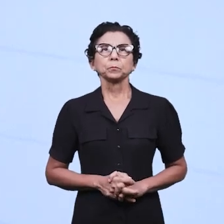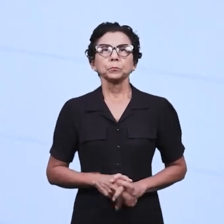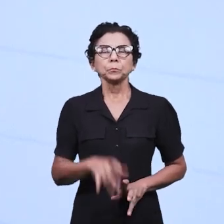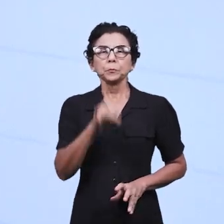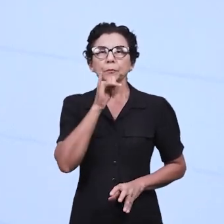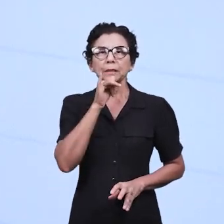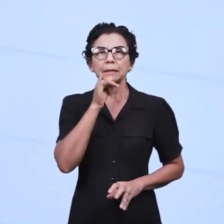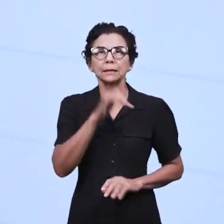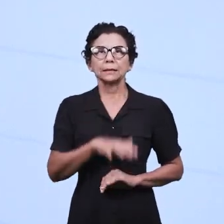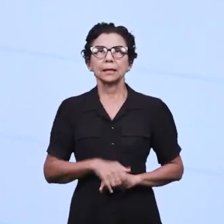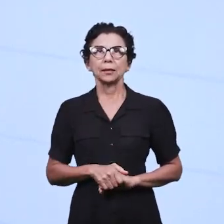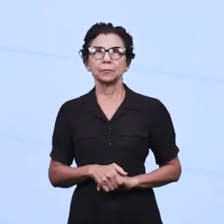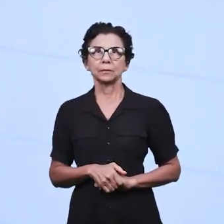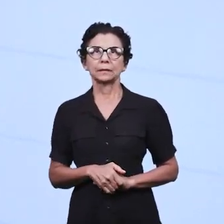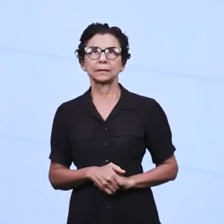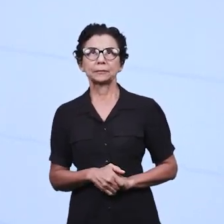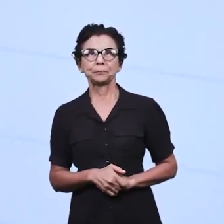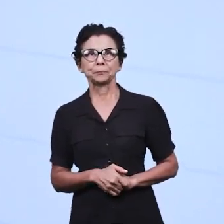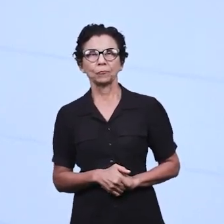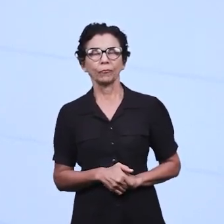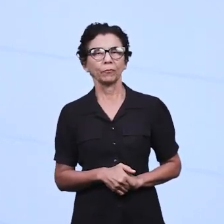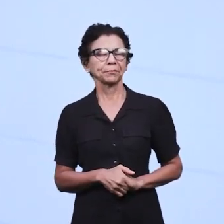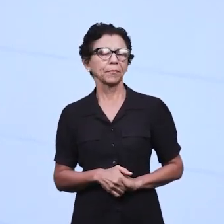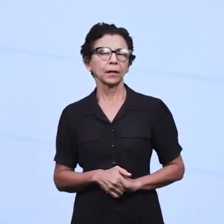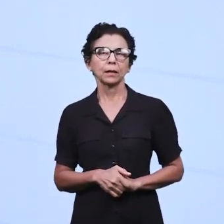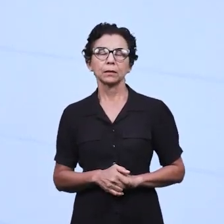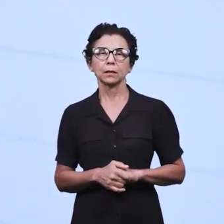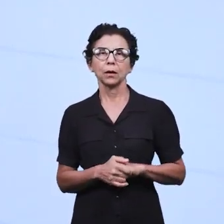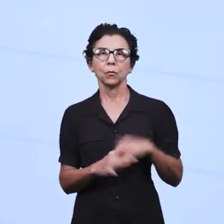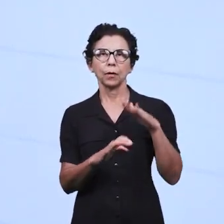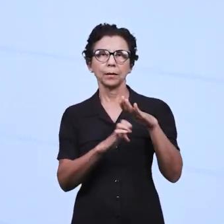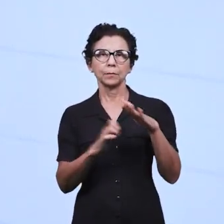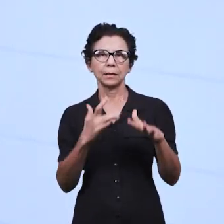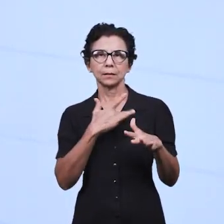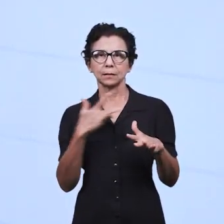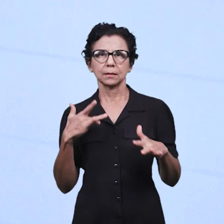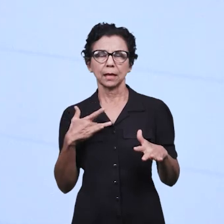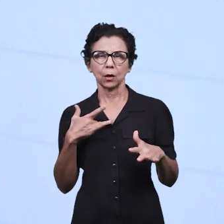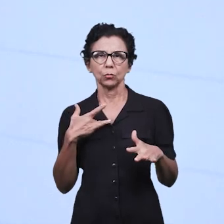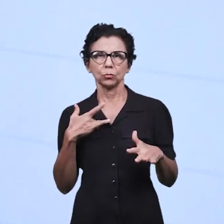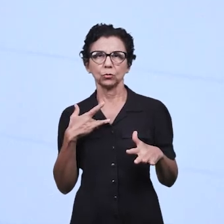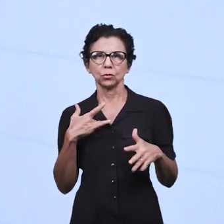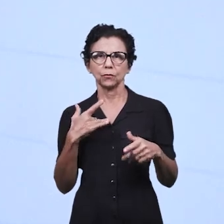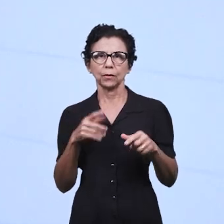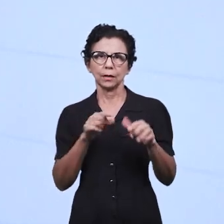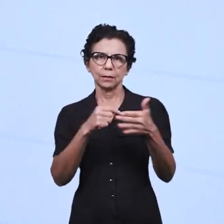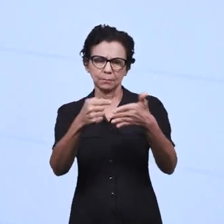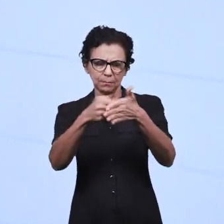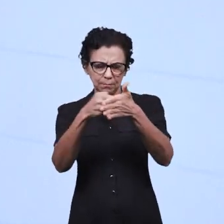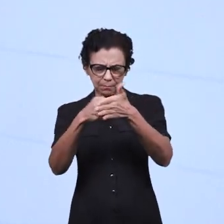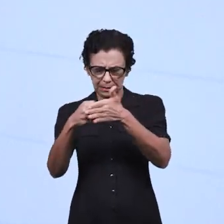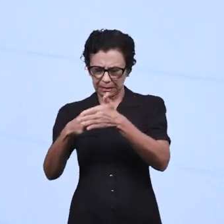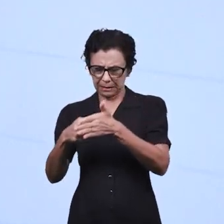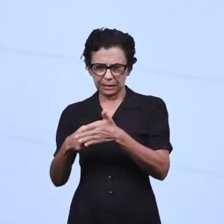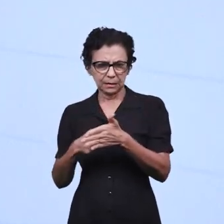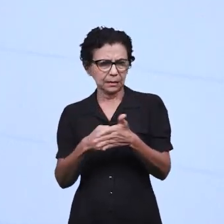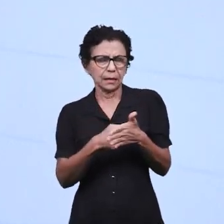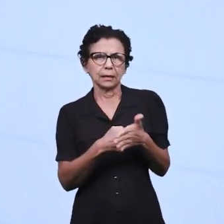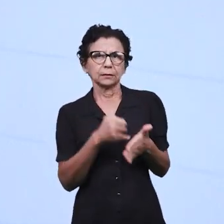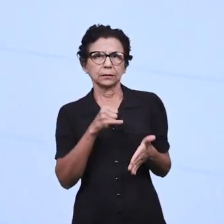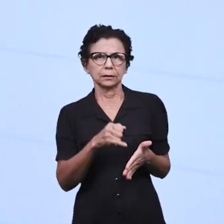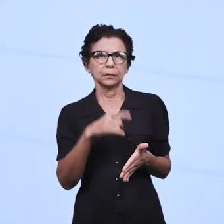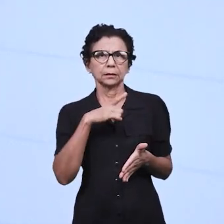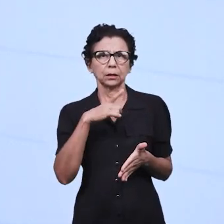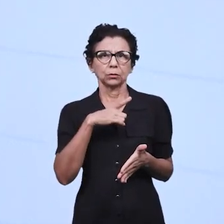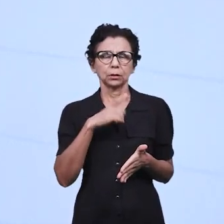Então, por exemplo, estou no plano de saúde, eu fiz exames pelo plano. Ele está vendo os exames que eu fiz, ele mesmo tem como buscar para ver se eu sabia ou não. Então, se eu não sabia, ele não